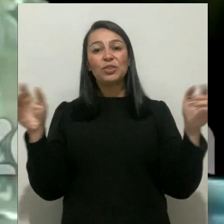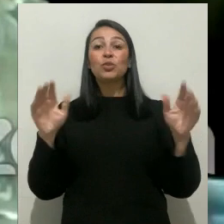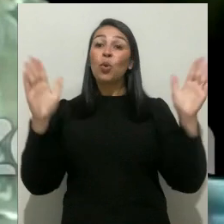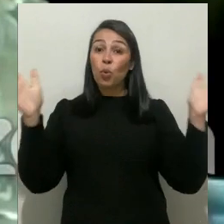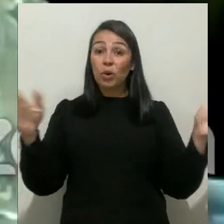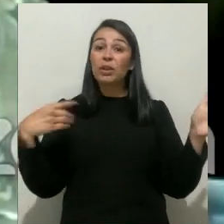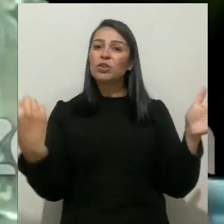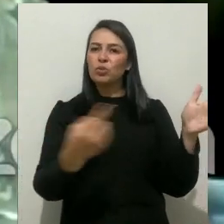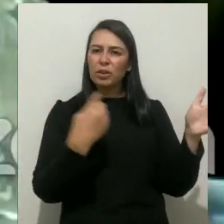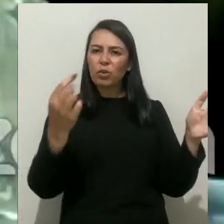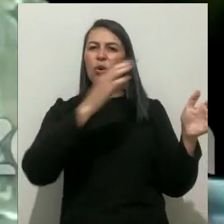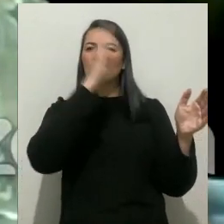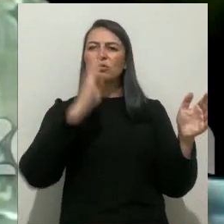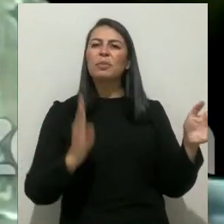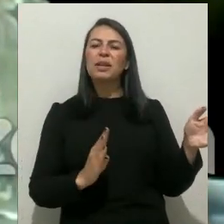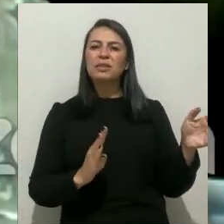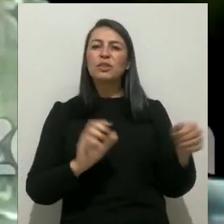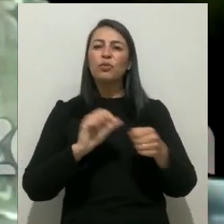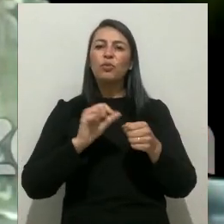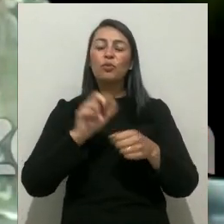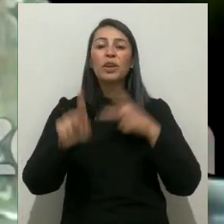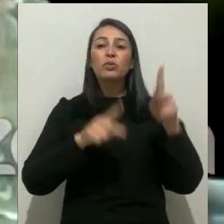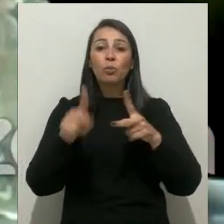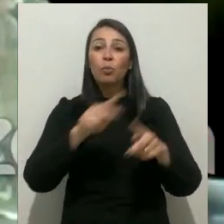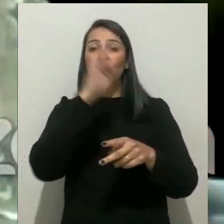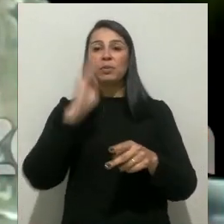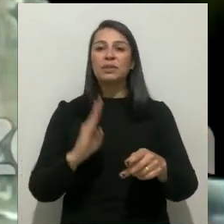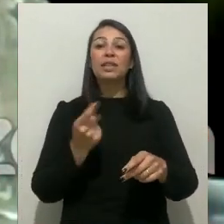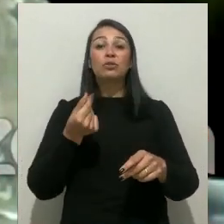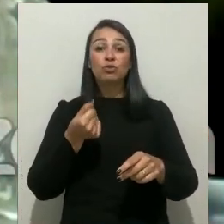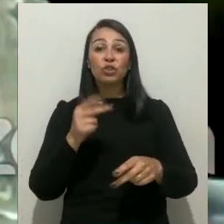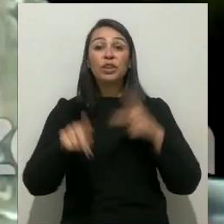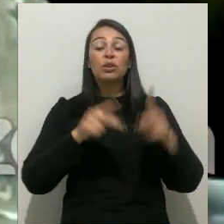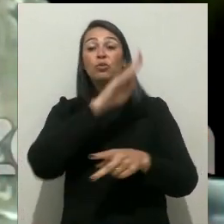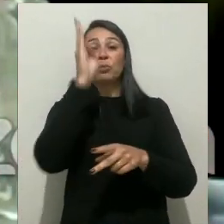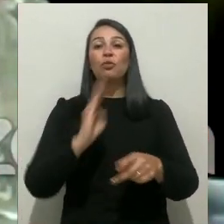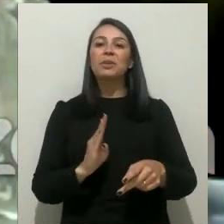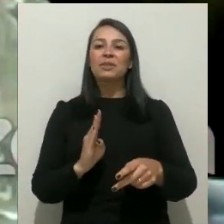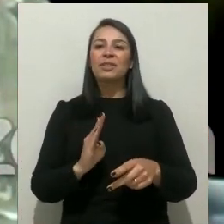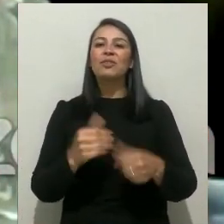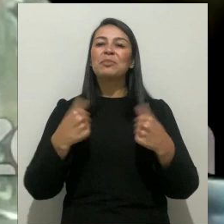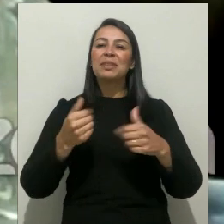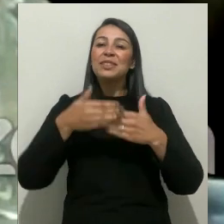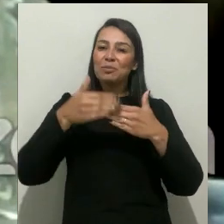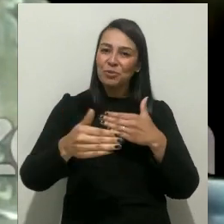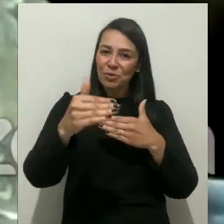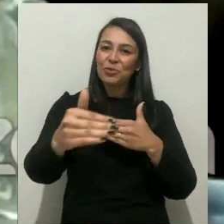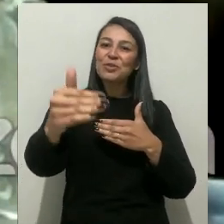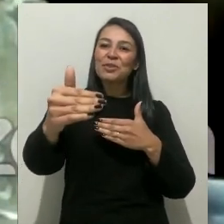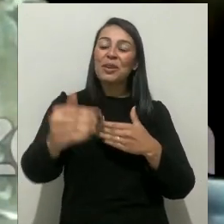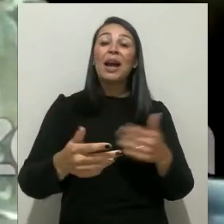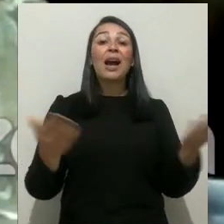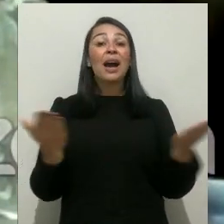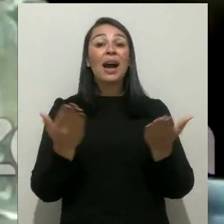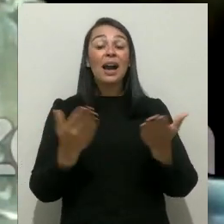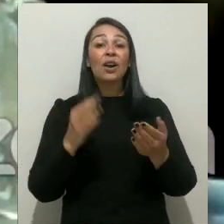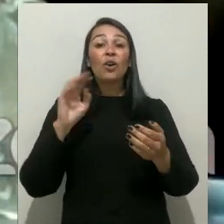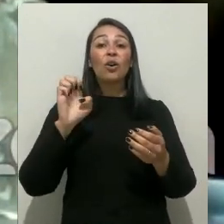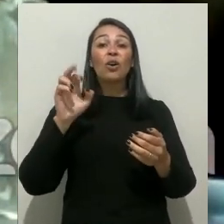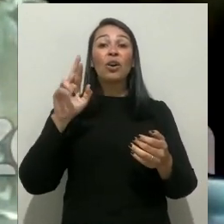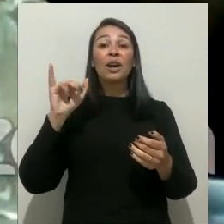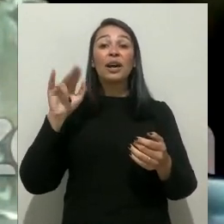Cristo é nosso, brasileiro, feito por brasileiros, com dinheiro do povo brasileiro, e sigamos adiante. Agora eu vou passar